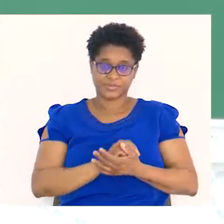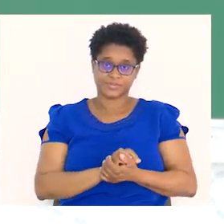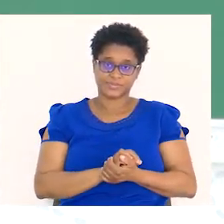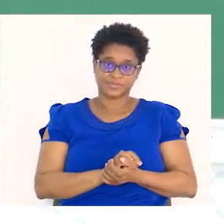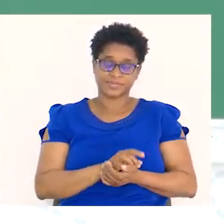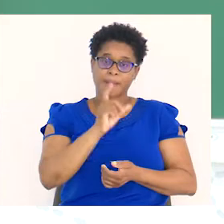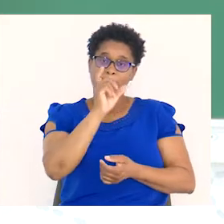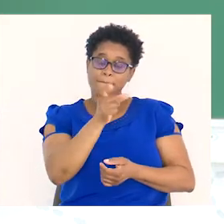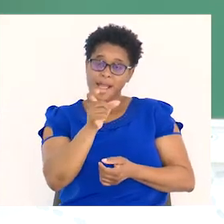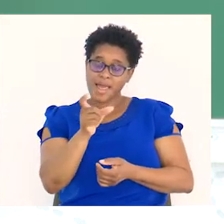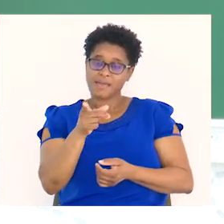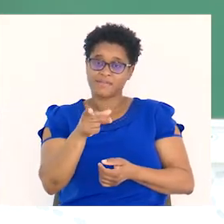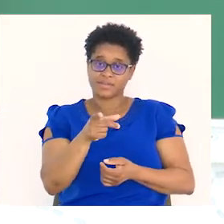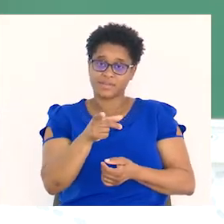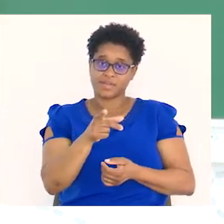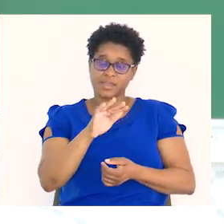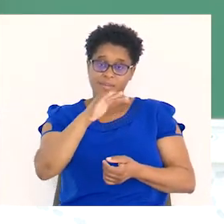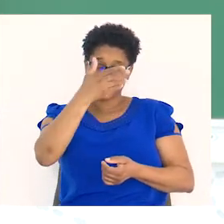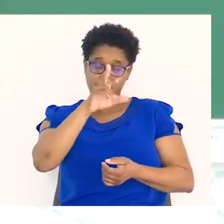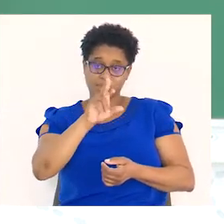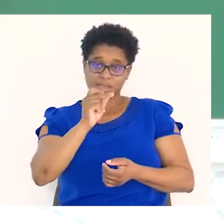É vinho.